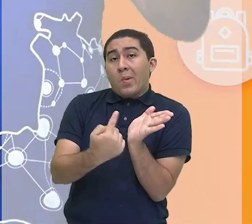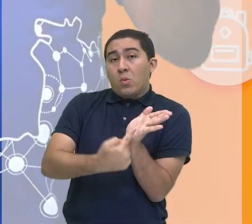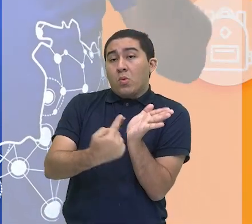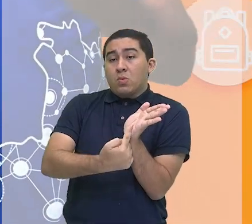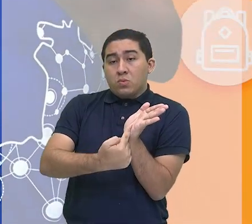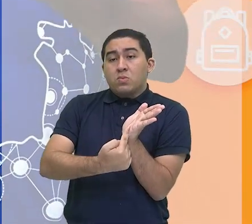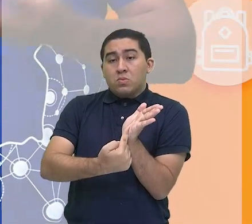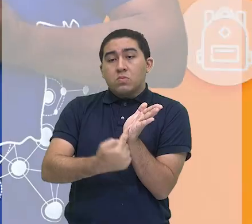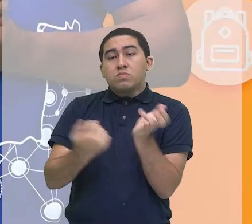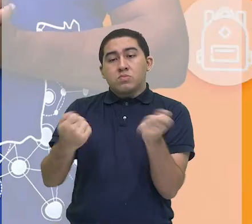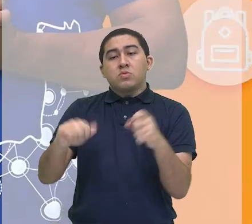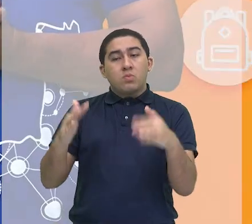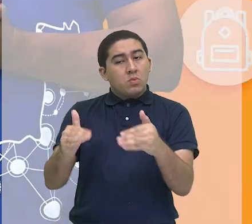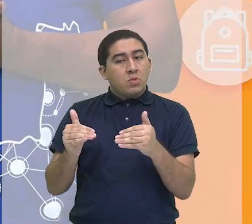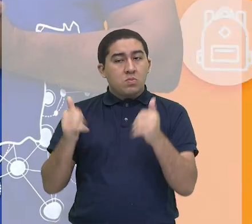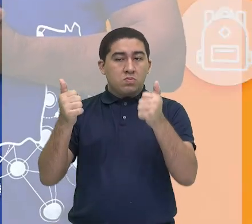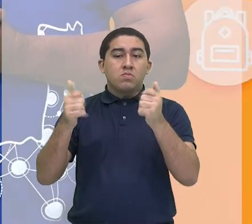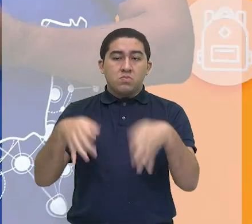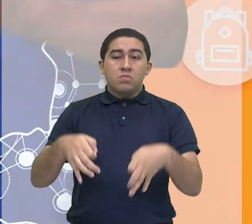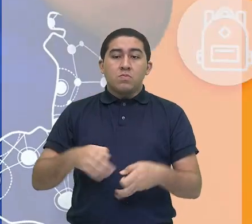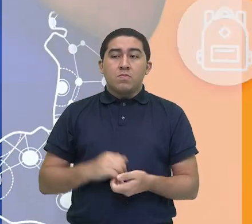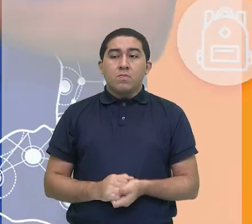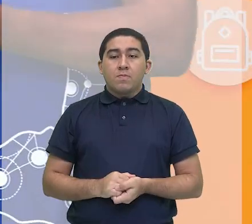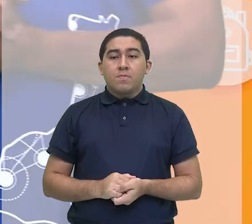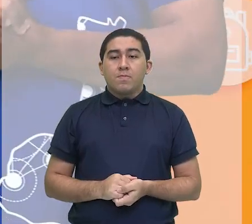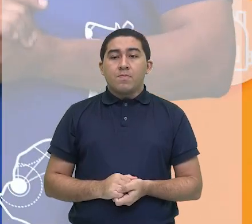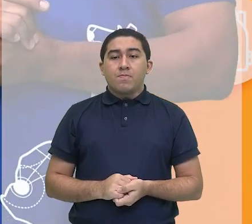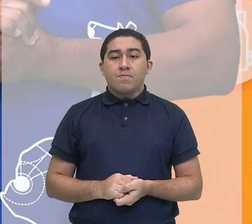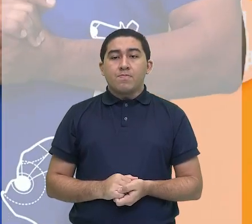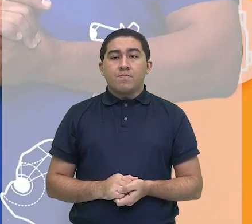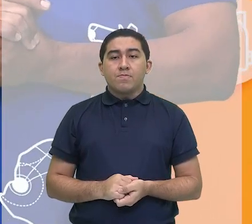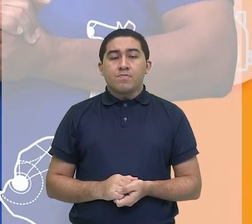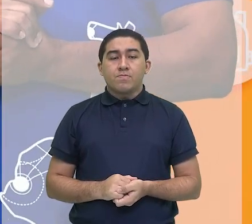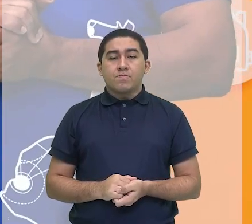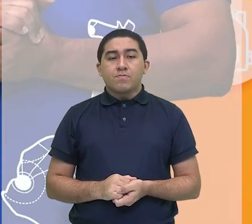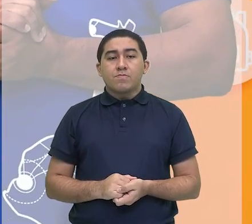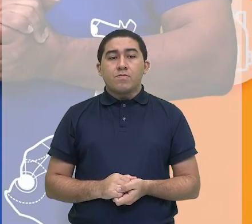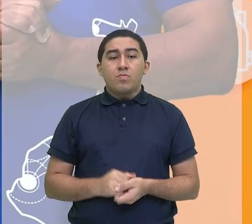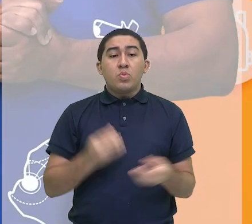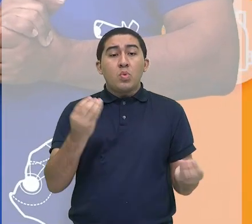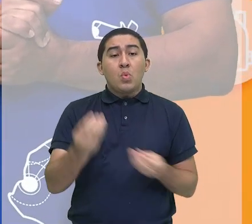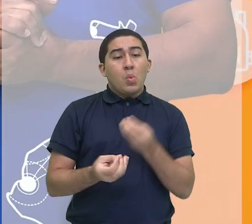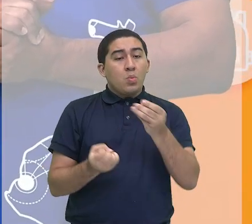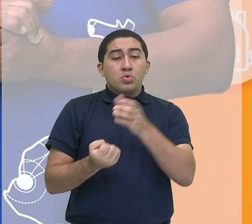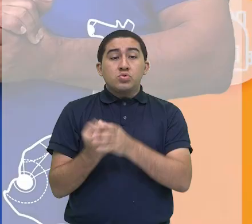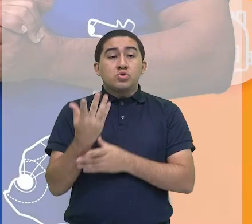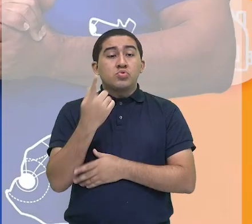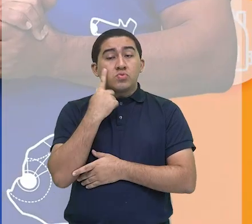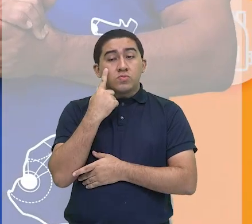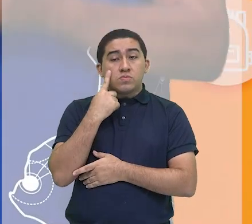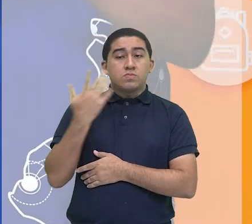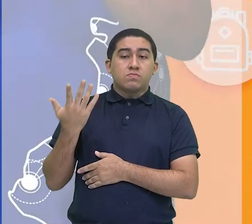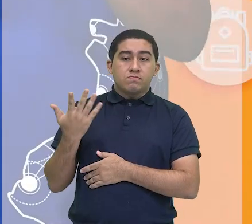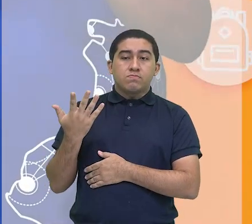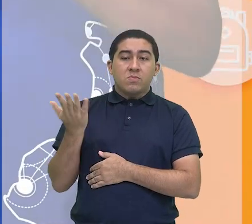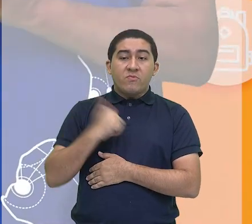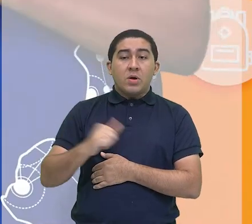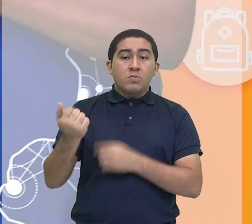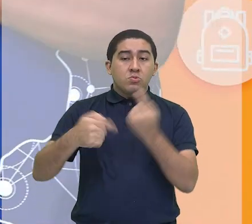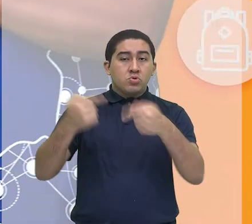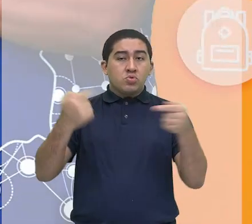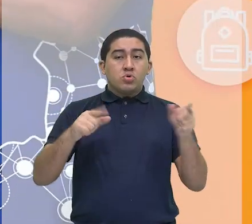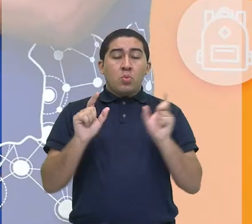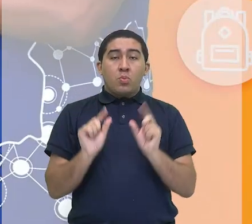que haja a melhor forma possível, né? Como é que surgiu, então, isso aí? Vamos falar um pouco